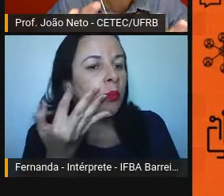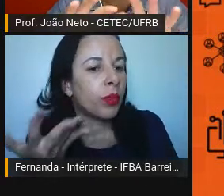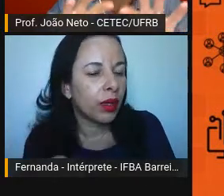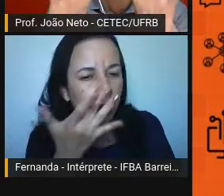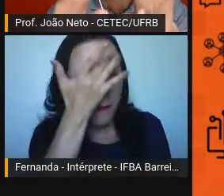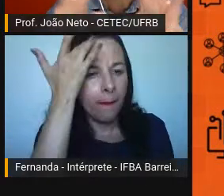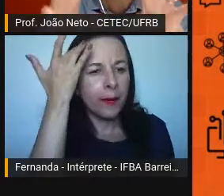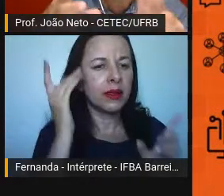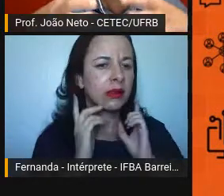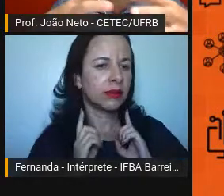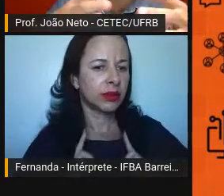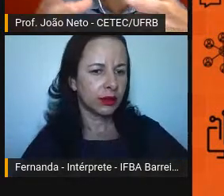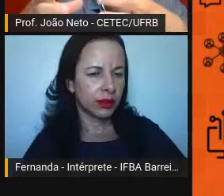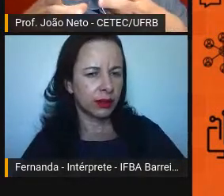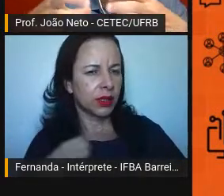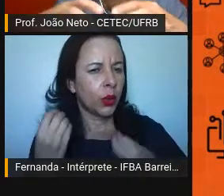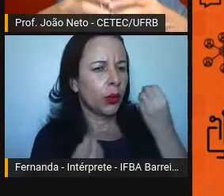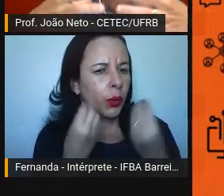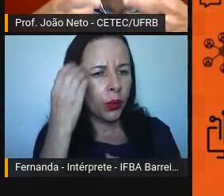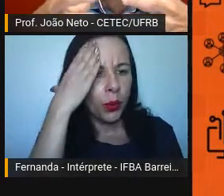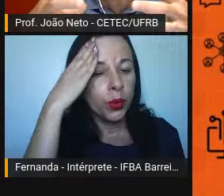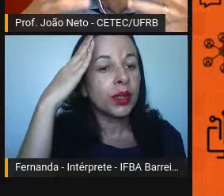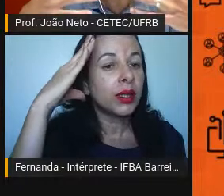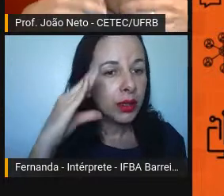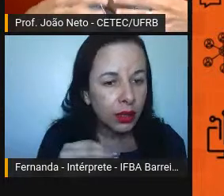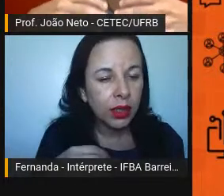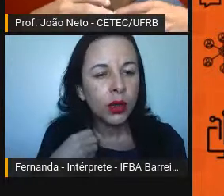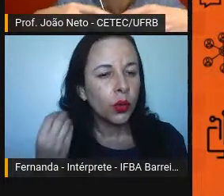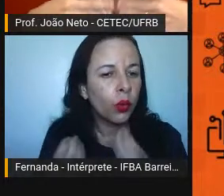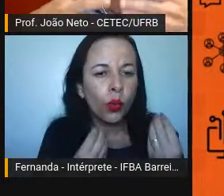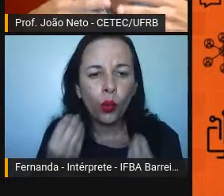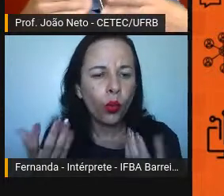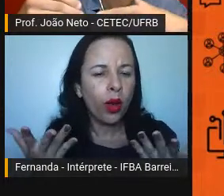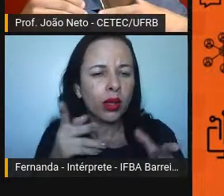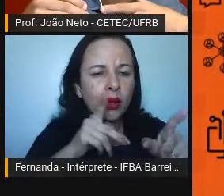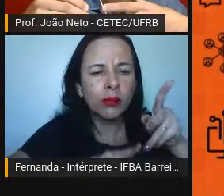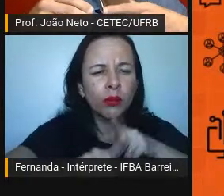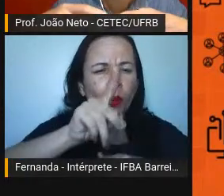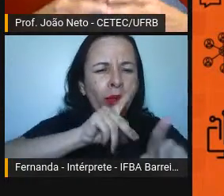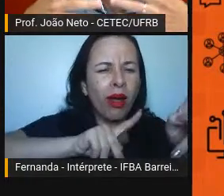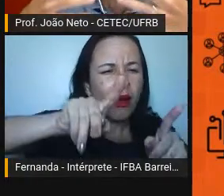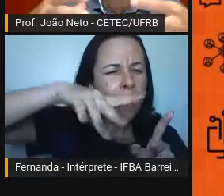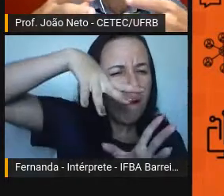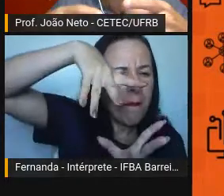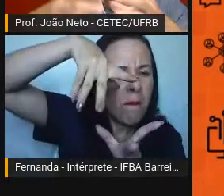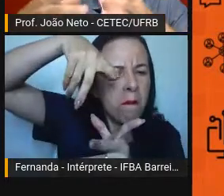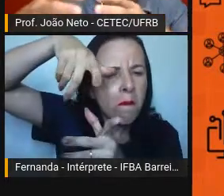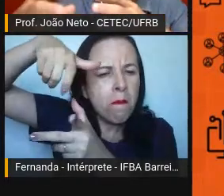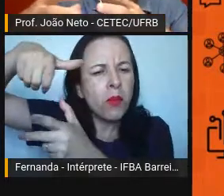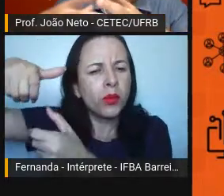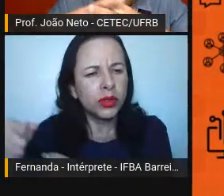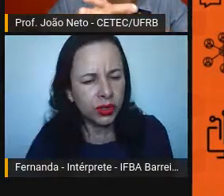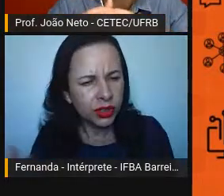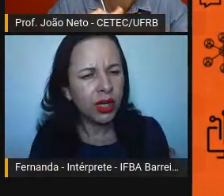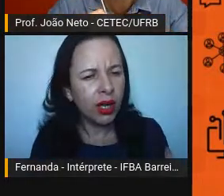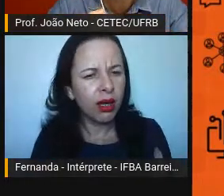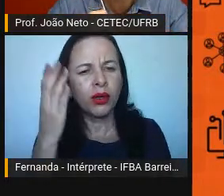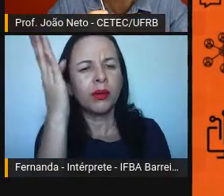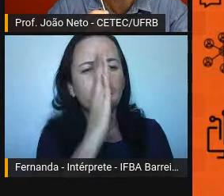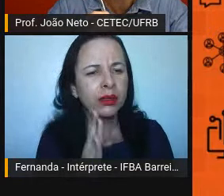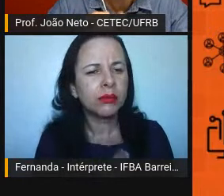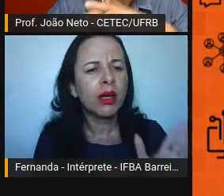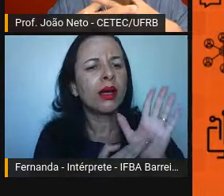deficiência que a gente então tente entender uma parcela o quanto da população mundial no Brasil é representado por